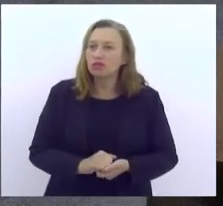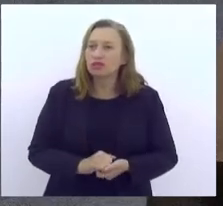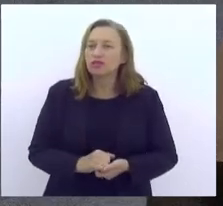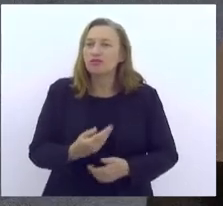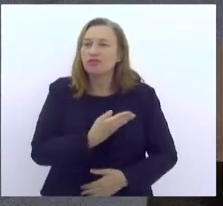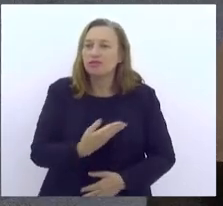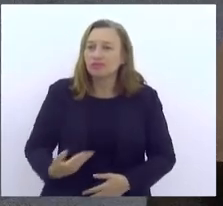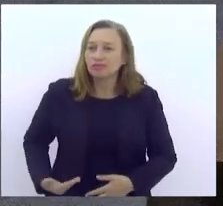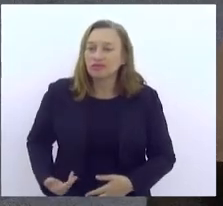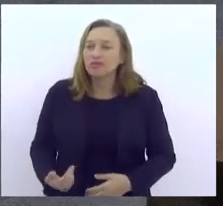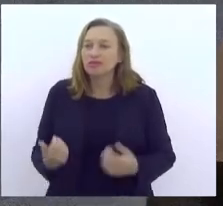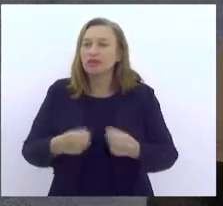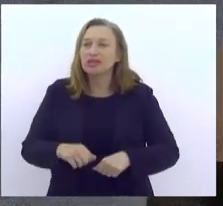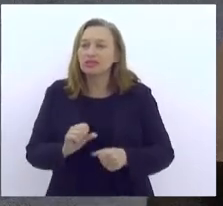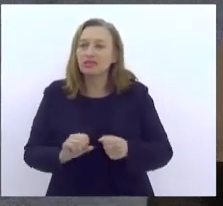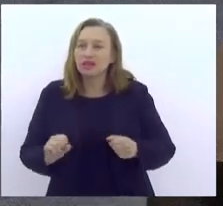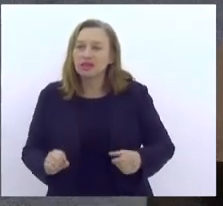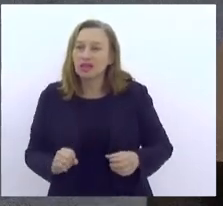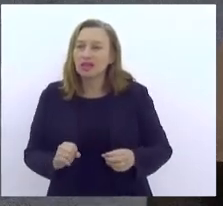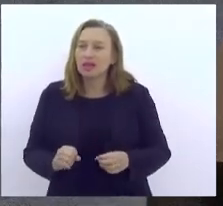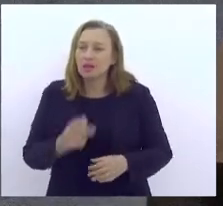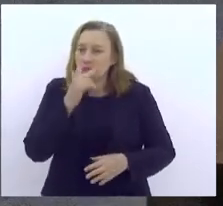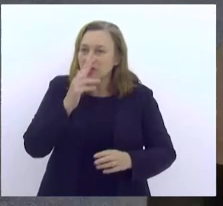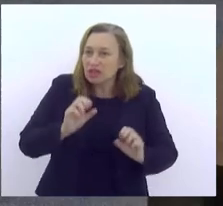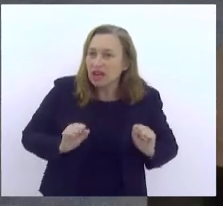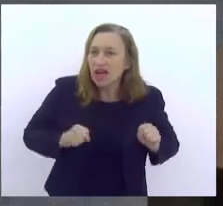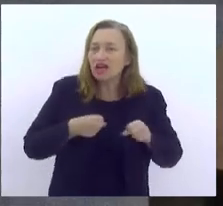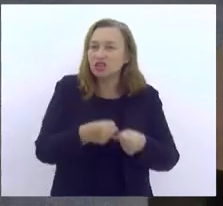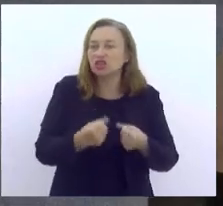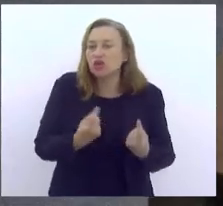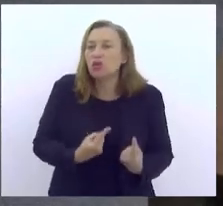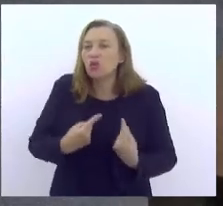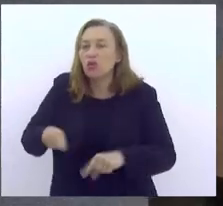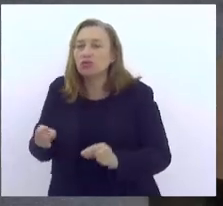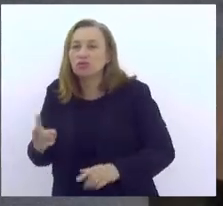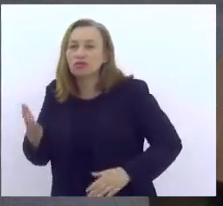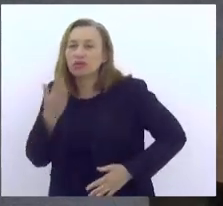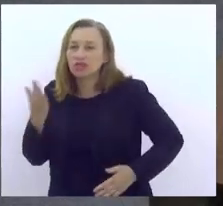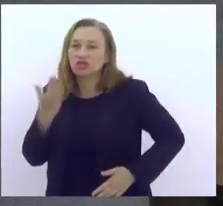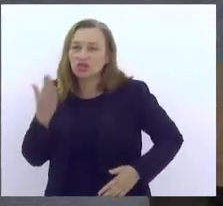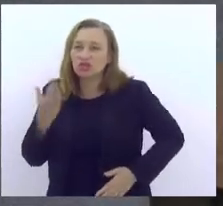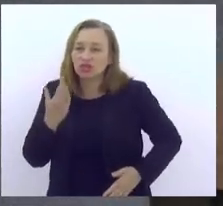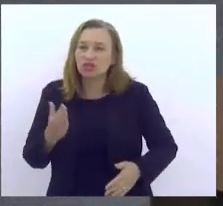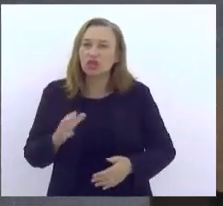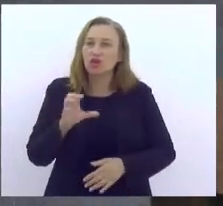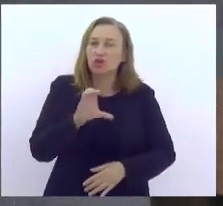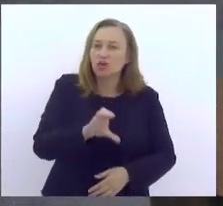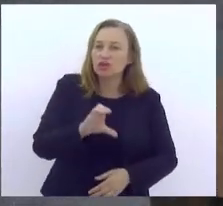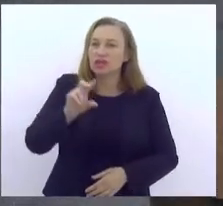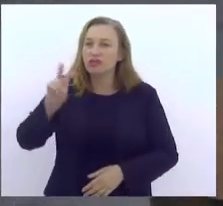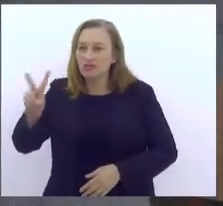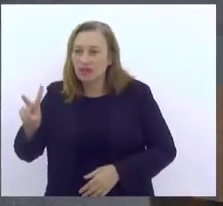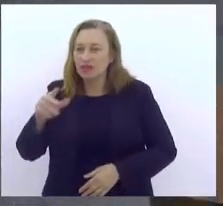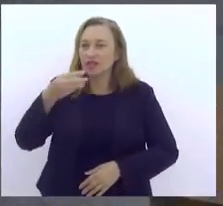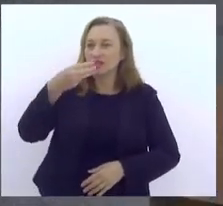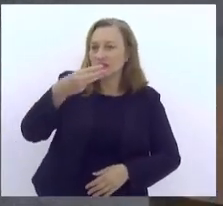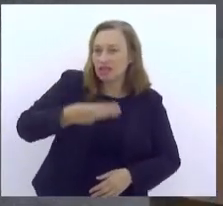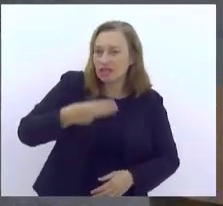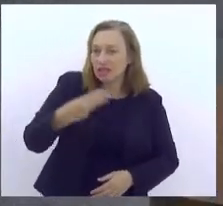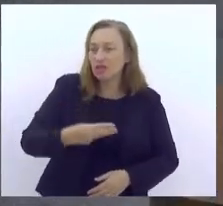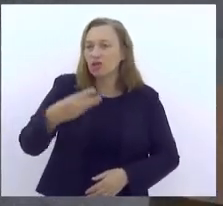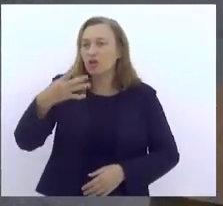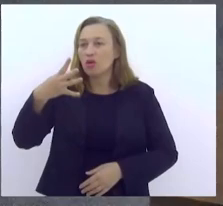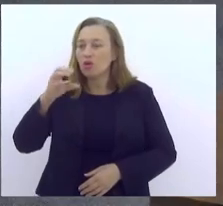governador tem que ter do lado dele. Pessoas que querem enfrentar o narcotráfico, que enfrentar o Comando Vermelho, o Terceiro Comando, a